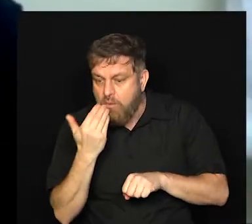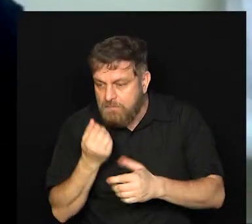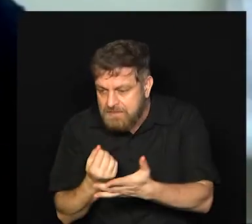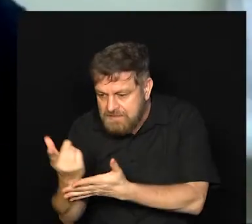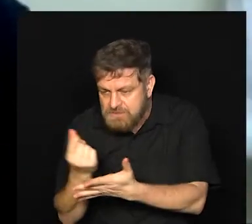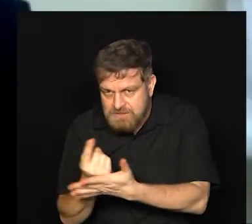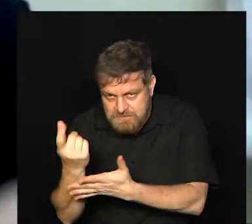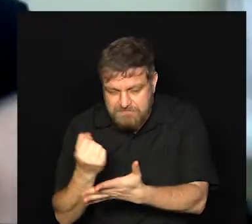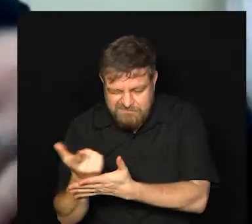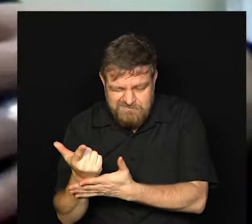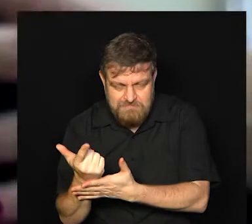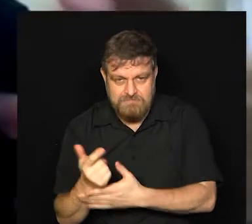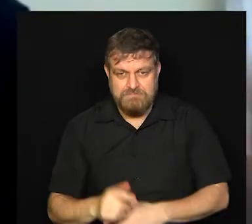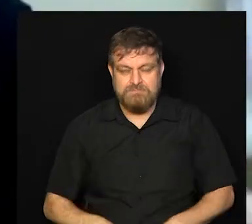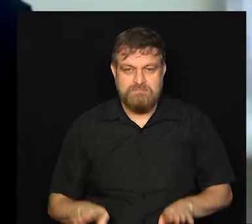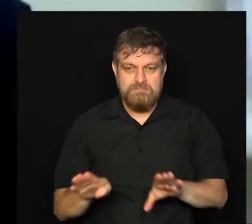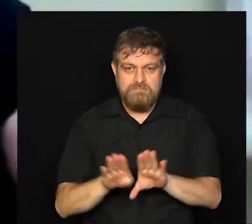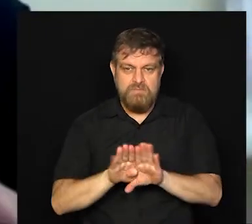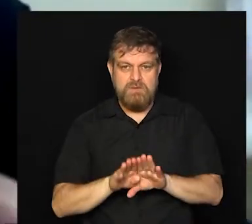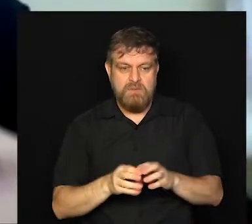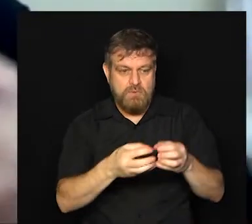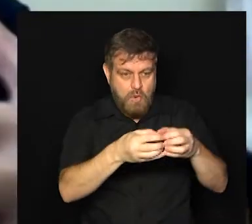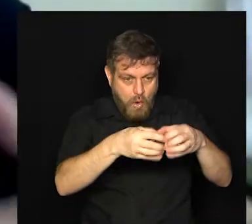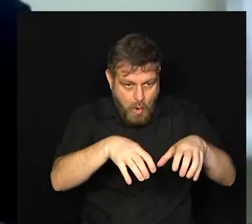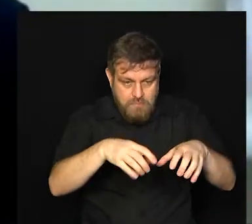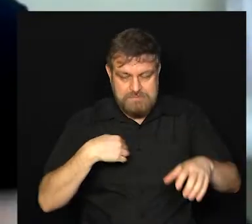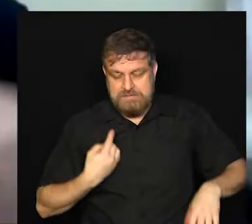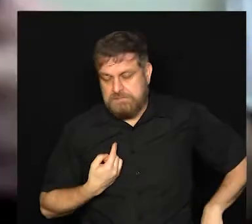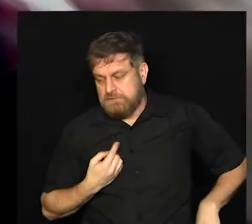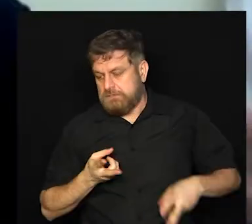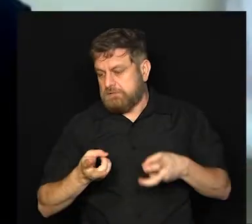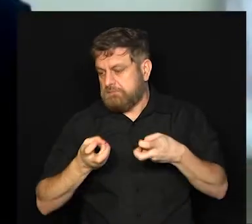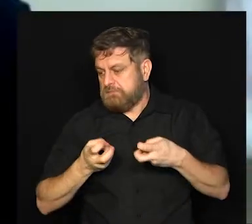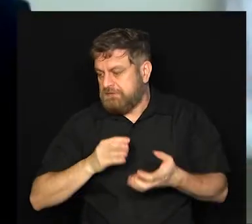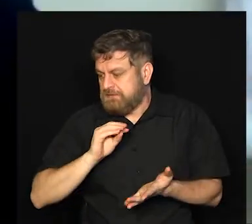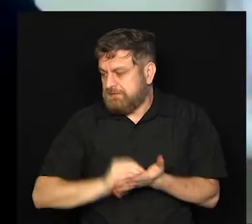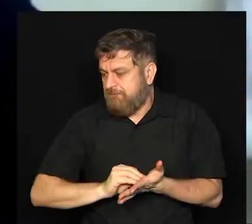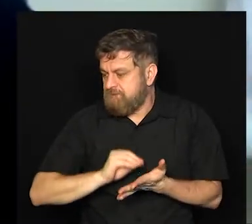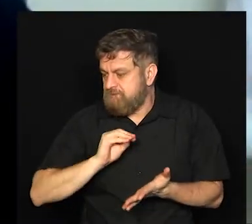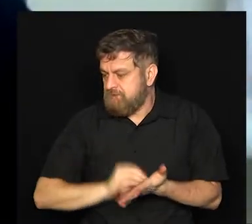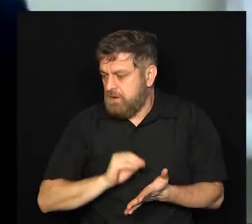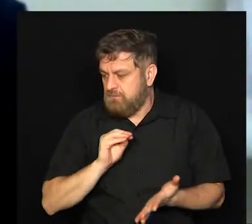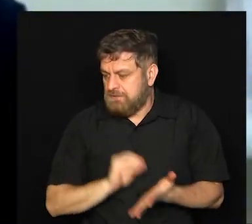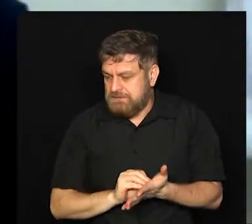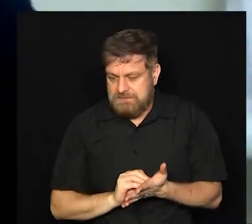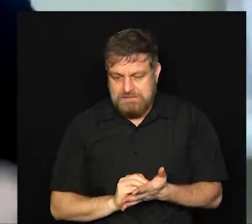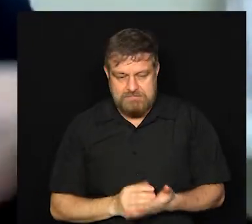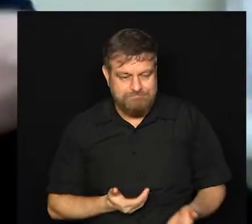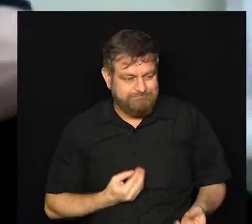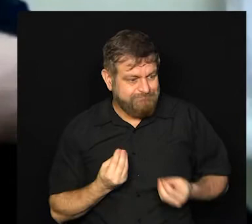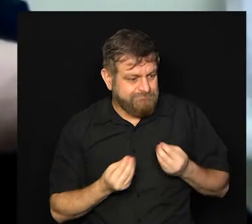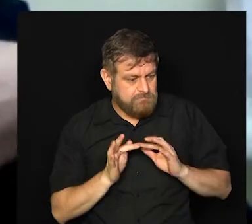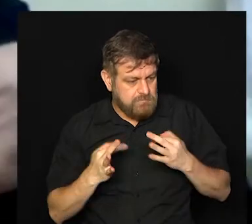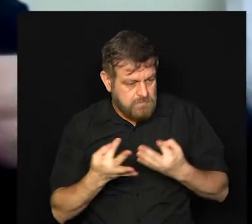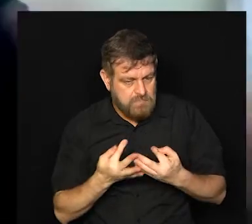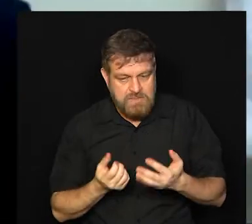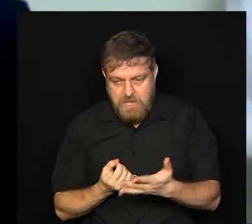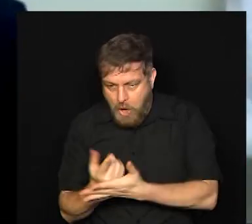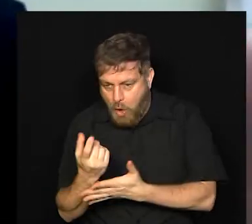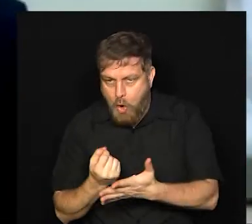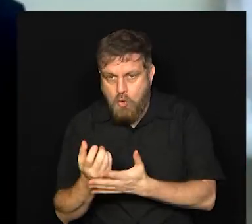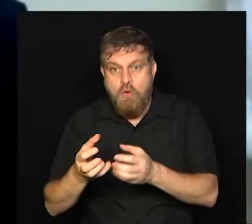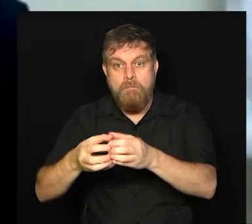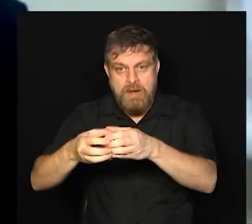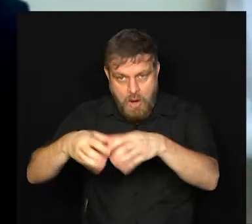compor a cesta, ou mesmo ovos, quando a gente vê que não está vindo mistura para essas famílias, aí a gente compra uma quantidade